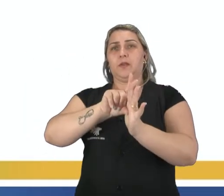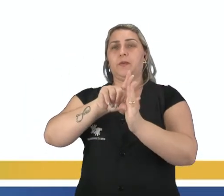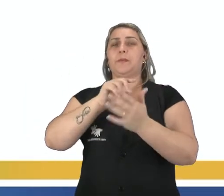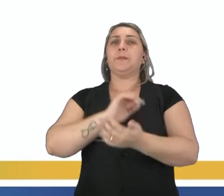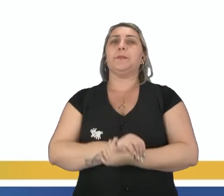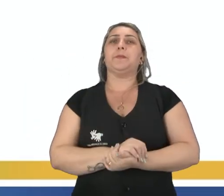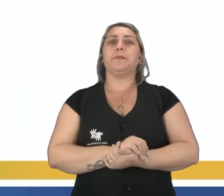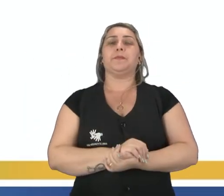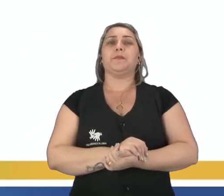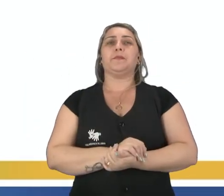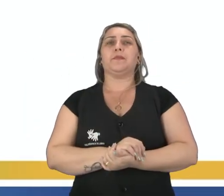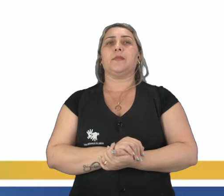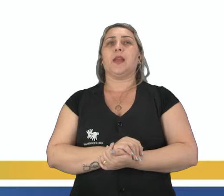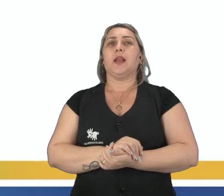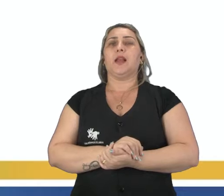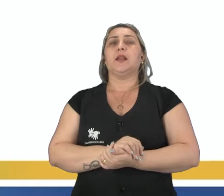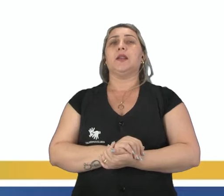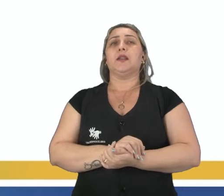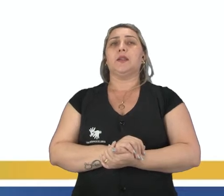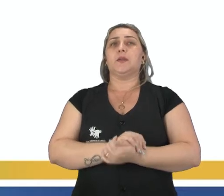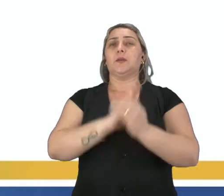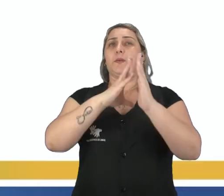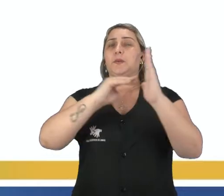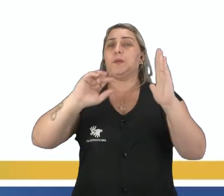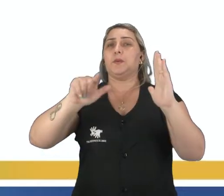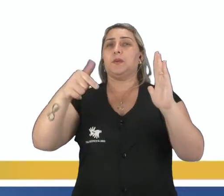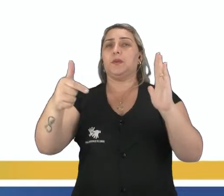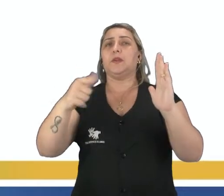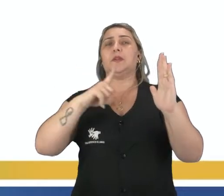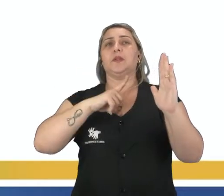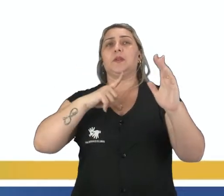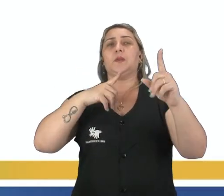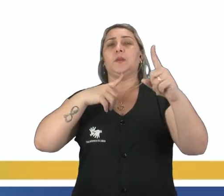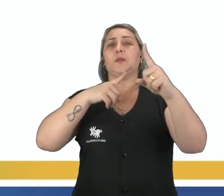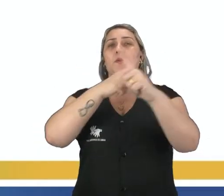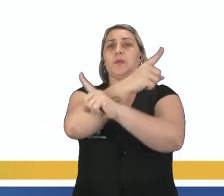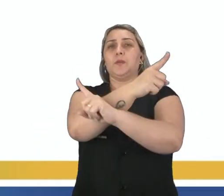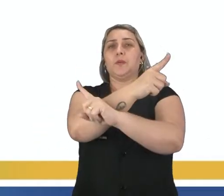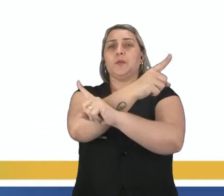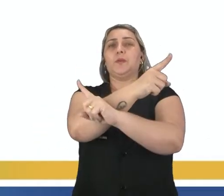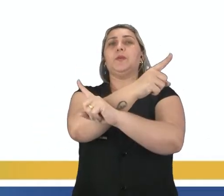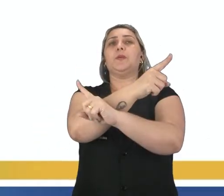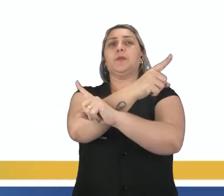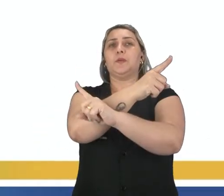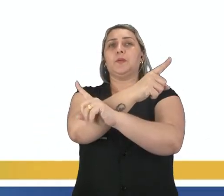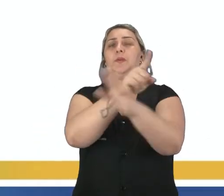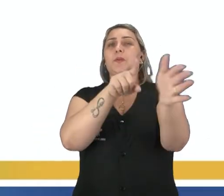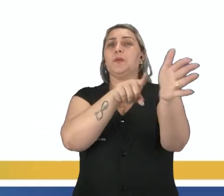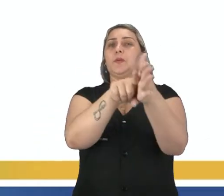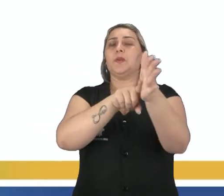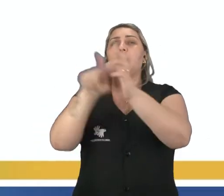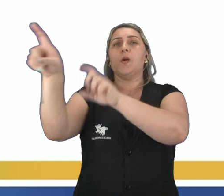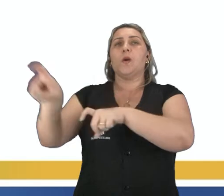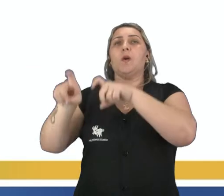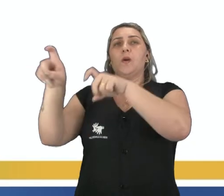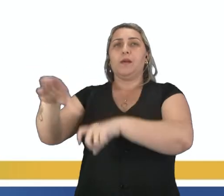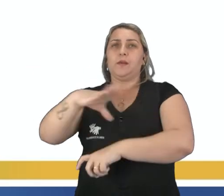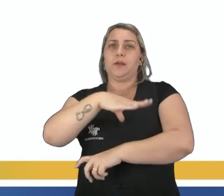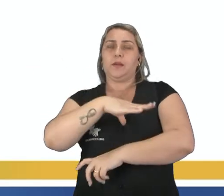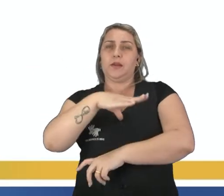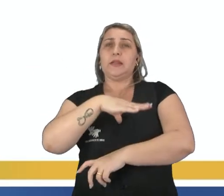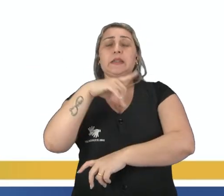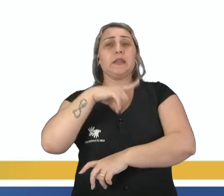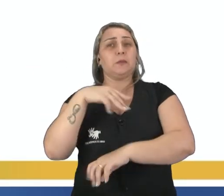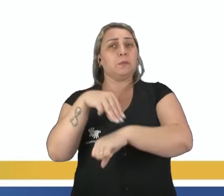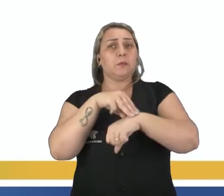quadro anterior, ele vai se refletir nessa outra forma, quando tem o cruzamento aí desses dados entre o rural e o urbano, que